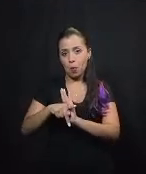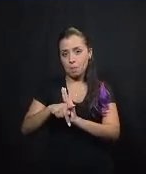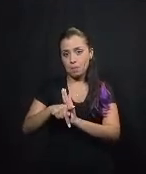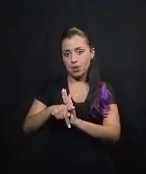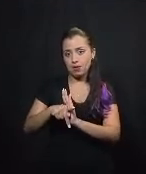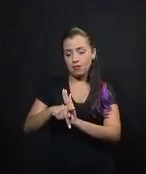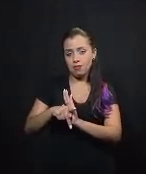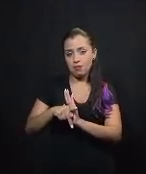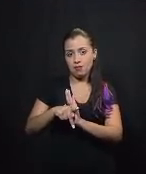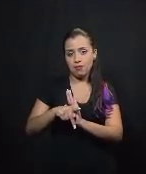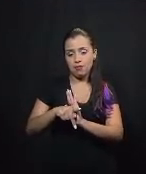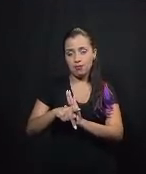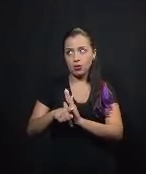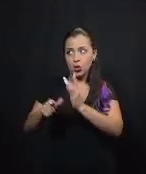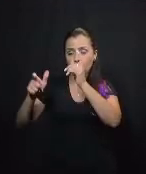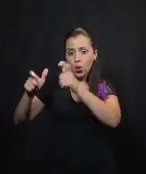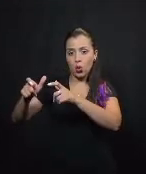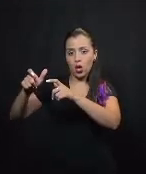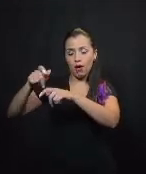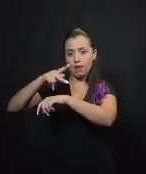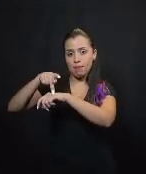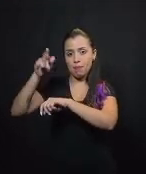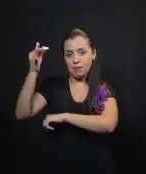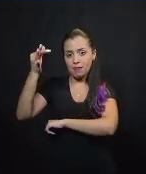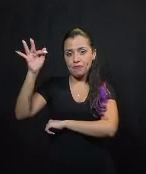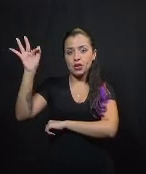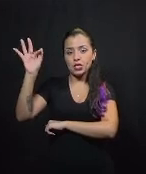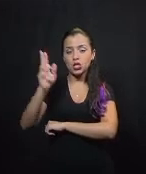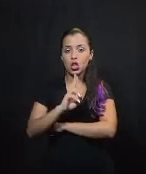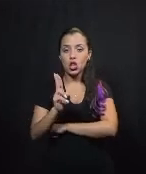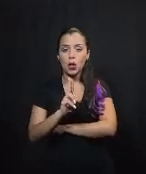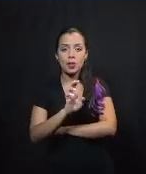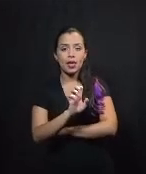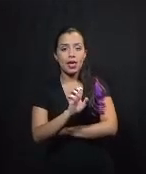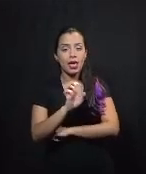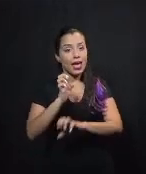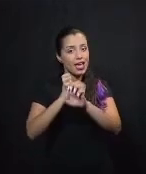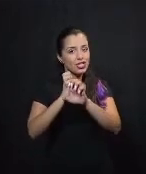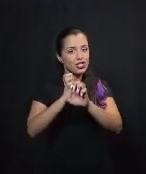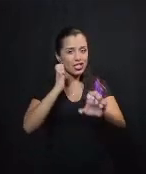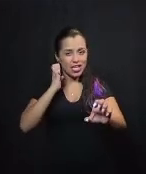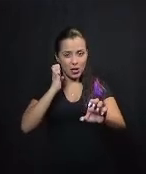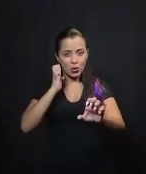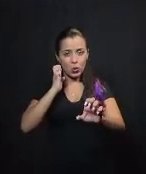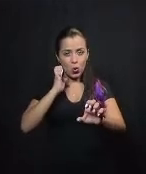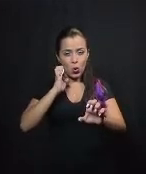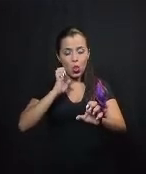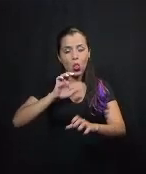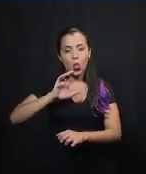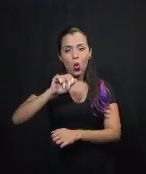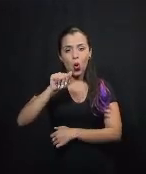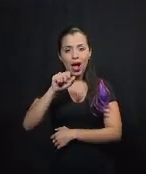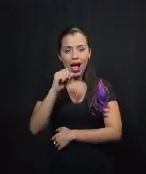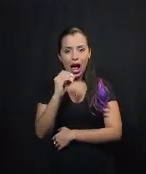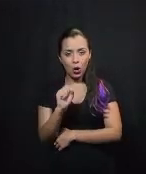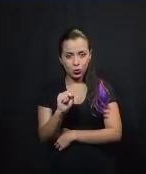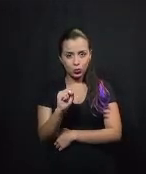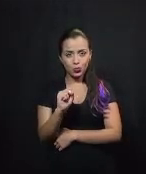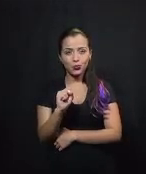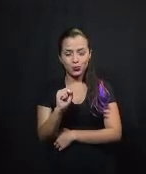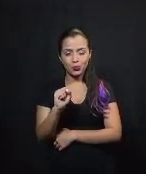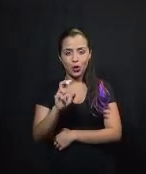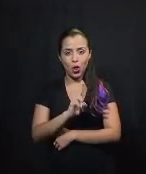chama Os Engenheiros do Caos, um excelente título, nós veremos que ele estuda de uma forma muito sintética